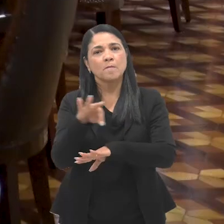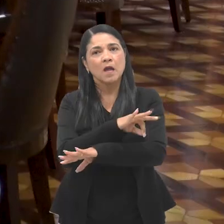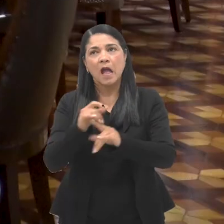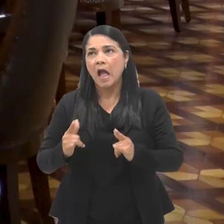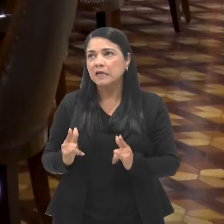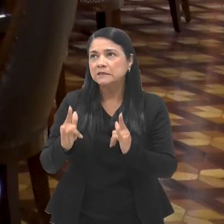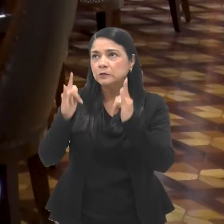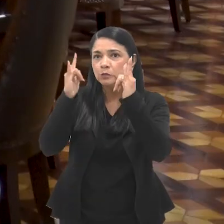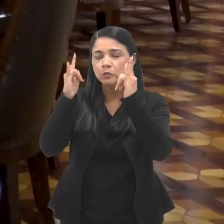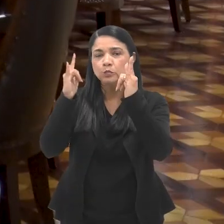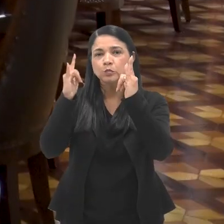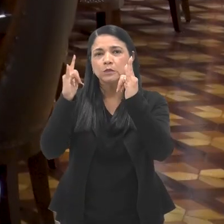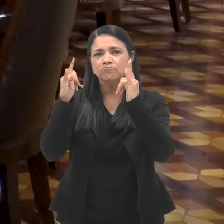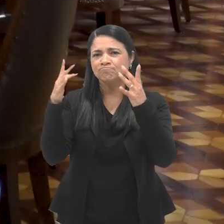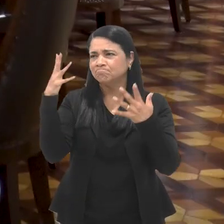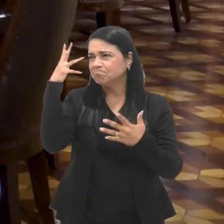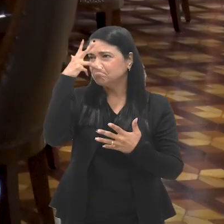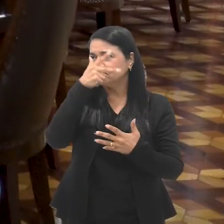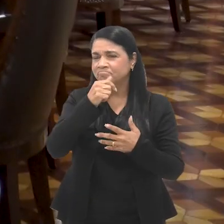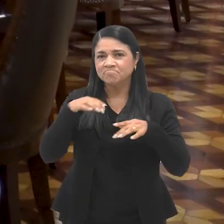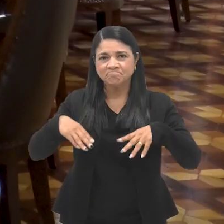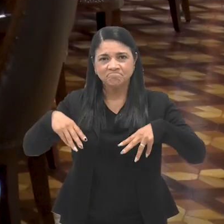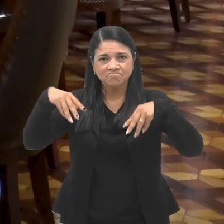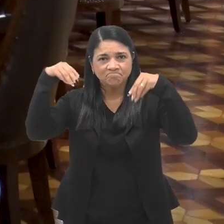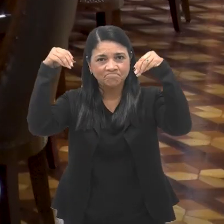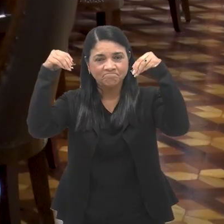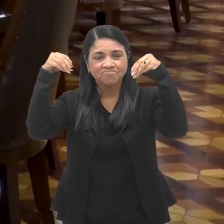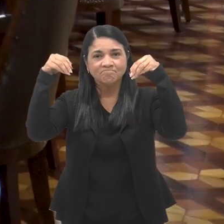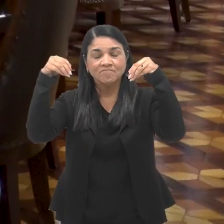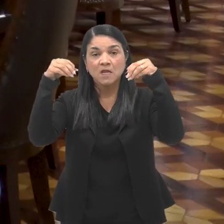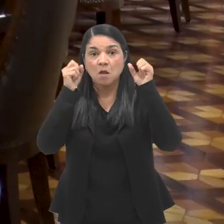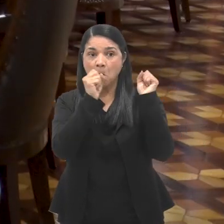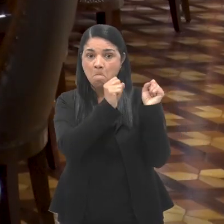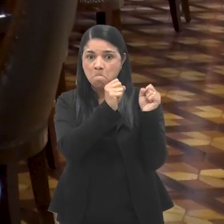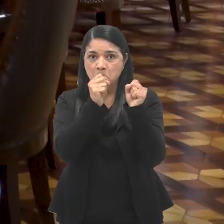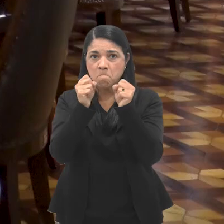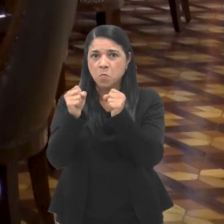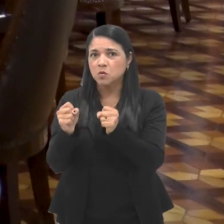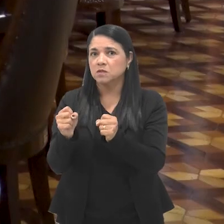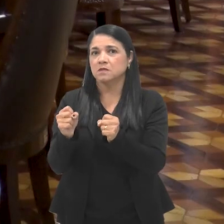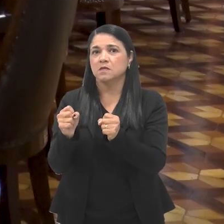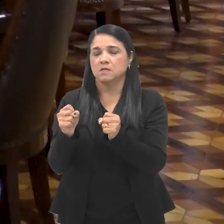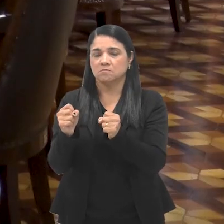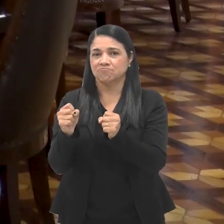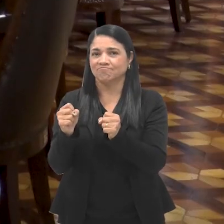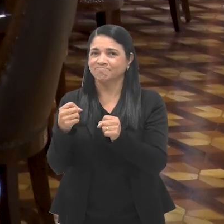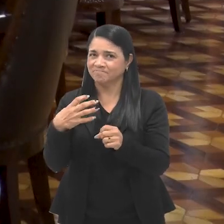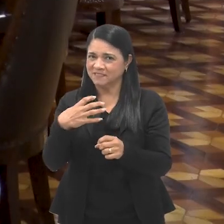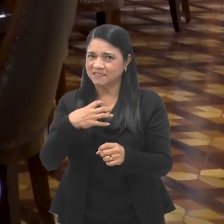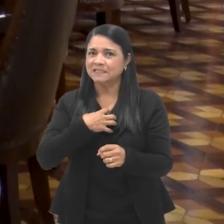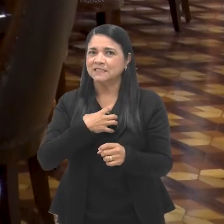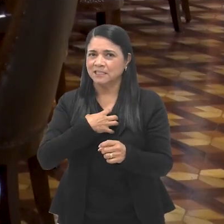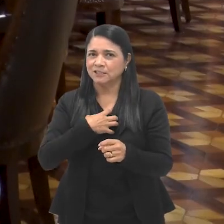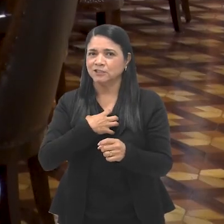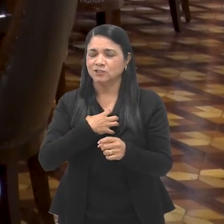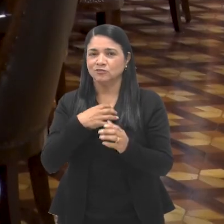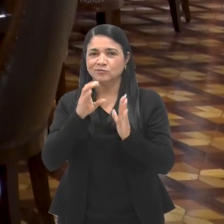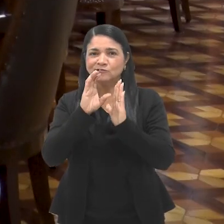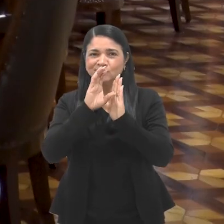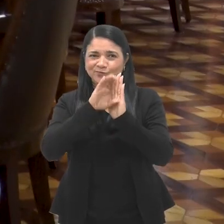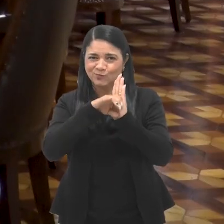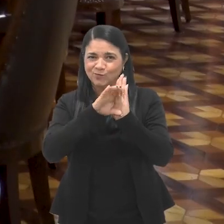Isso que tem uma arquitetura imponente como o Palácio Tiradentes é um edifício de poder, né, que a gente chama, assim,